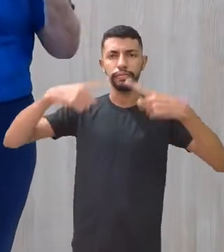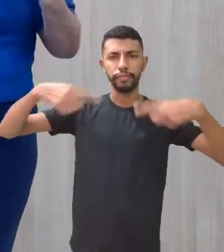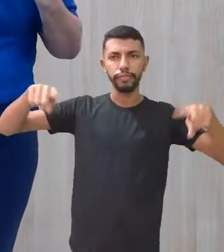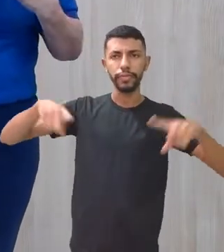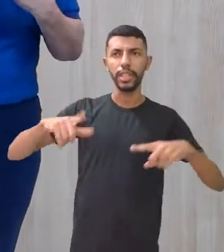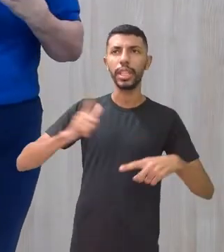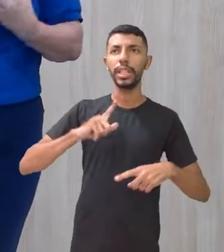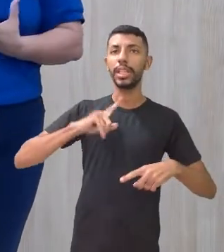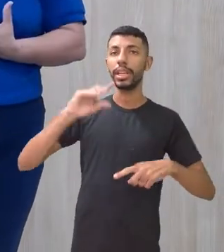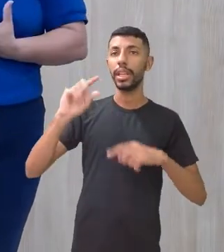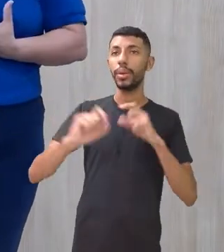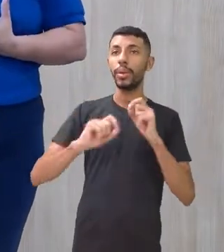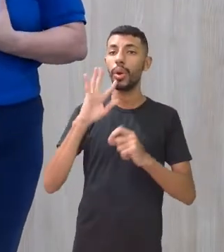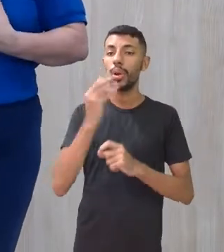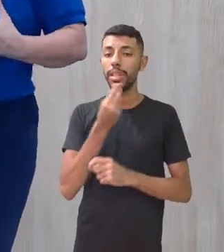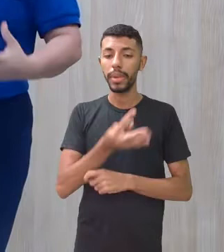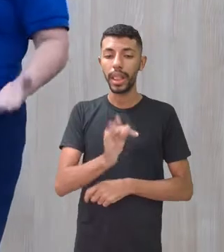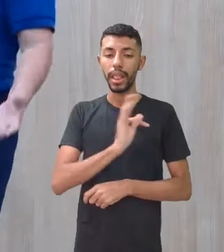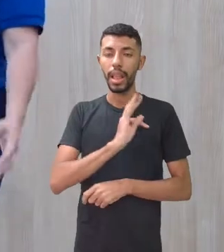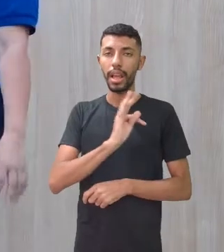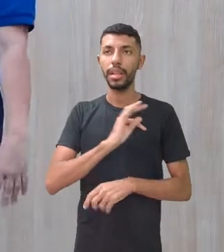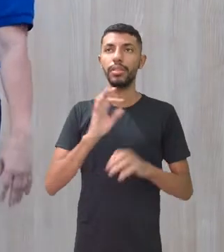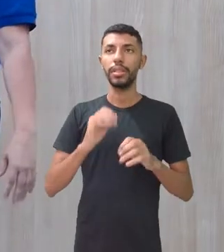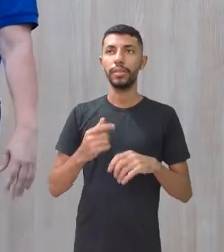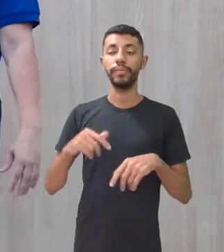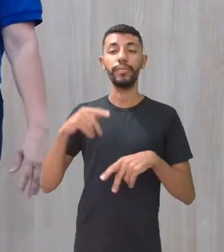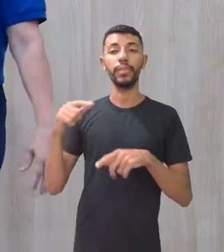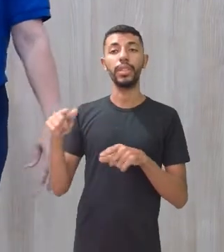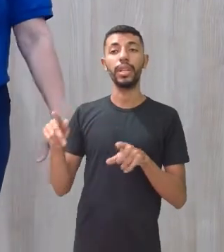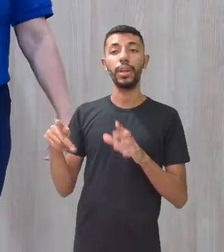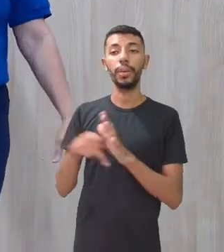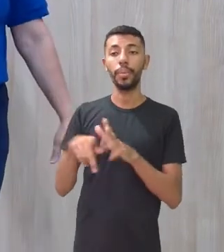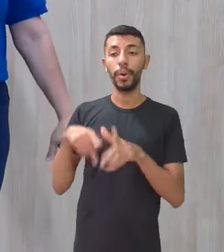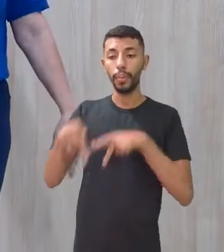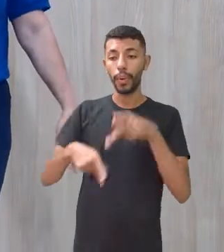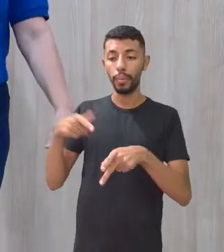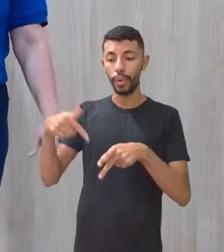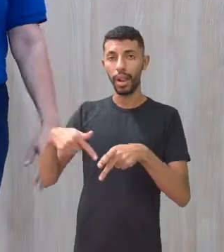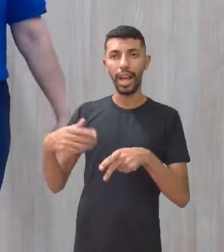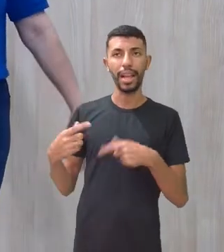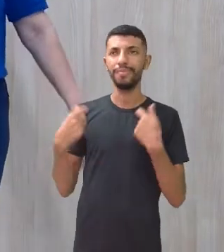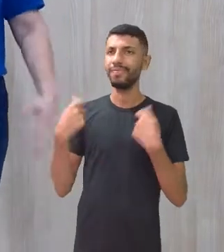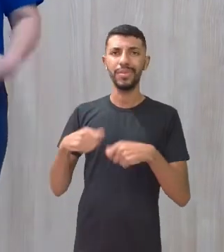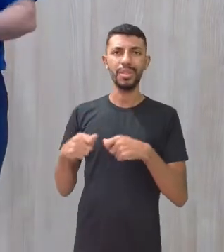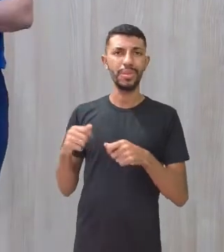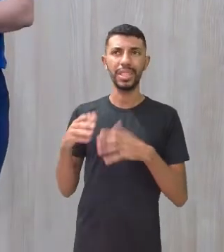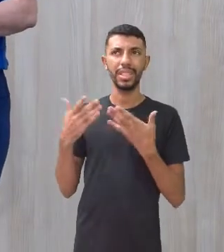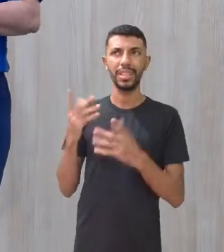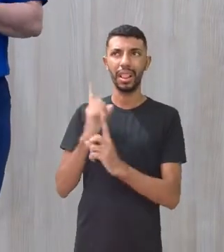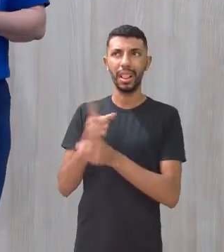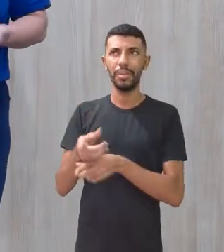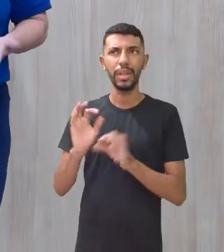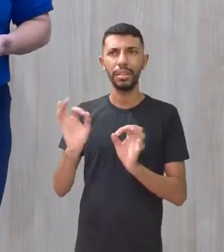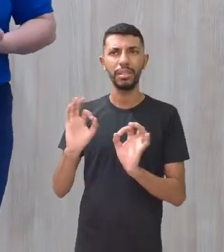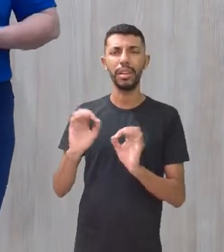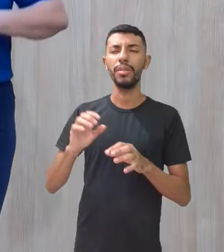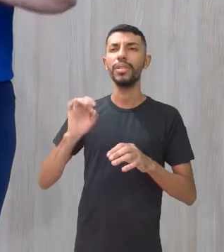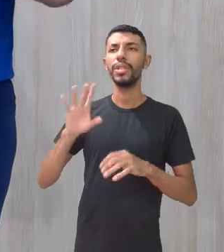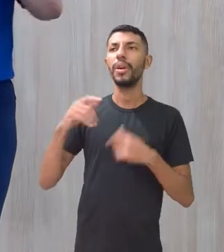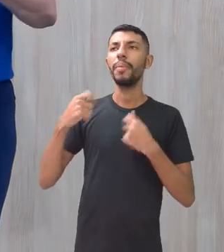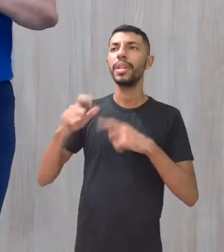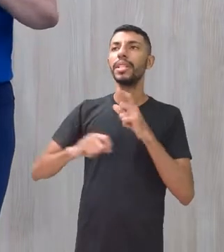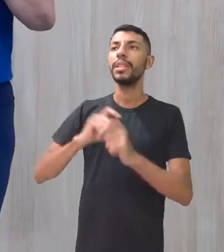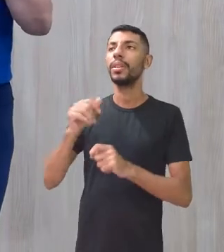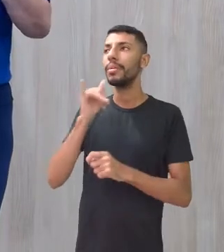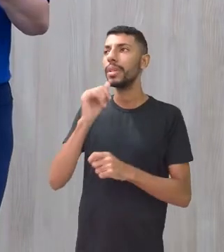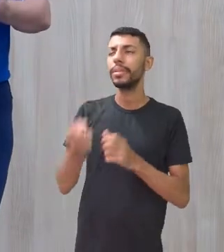aquele conhecimento técnico. Enquanto que o artista popular, ele não precisa ter esse domínio, ele só precisa ter sensibilidade, né?